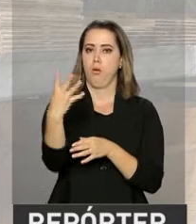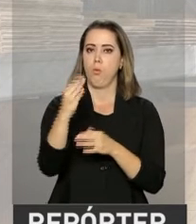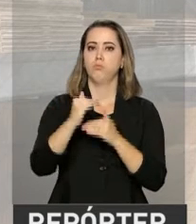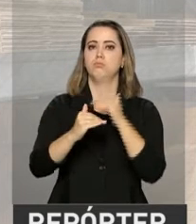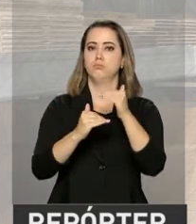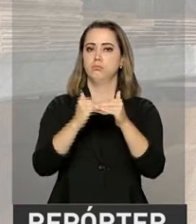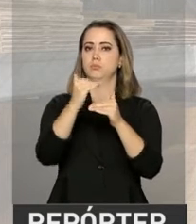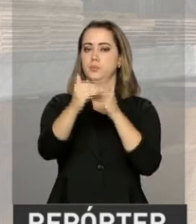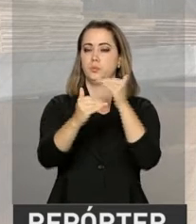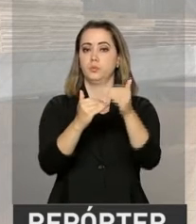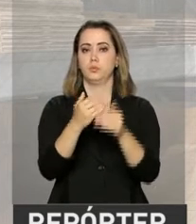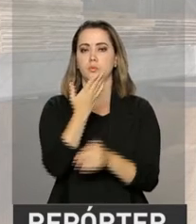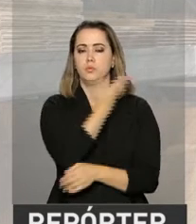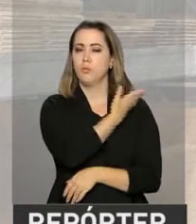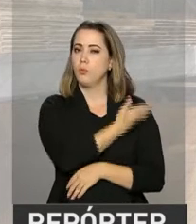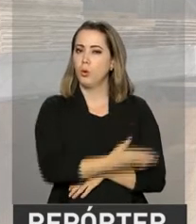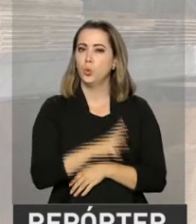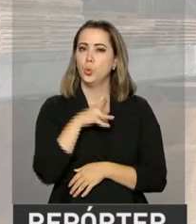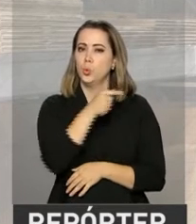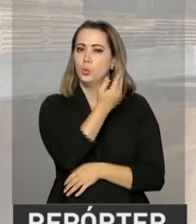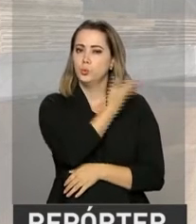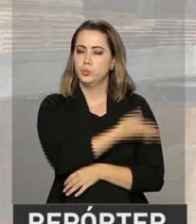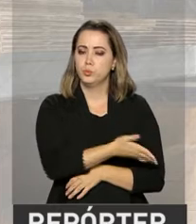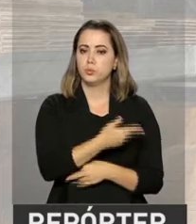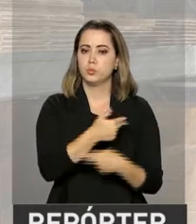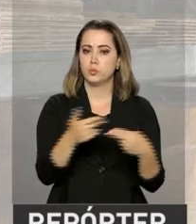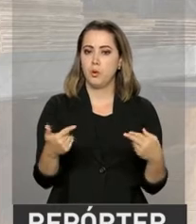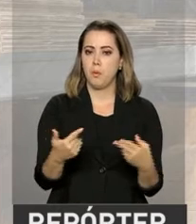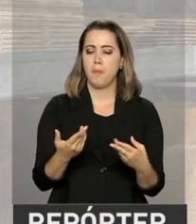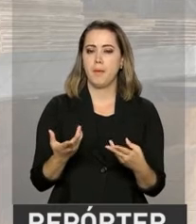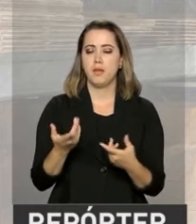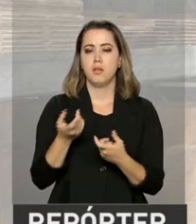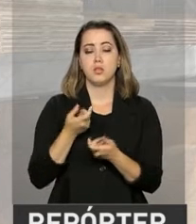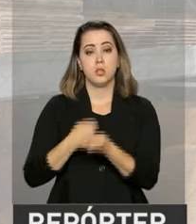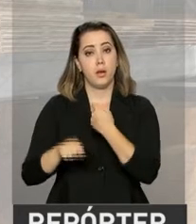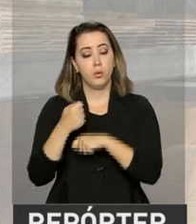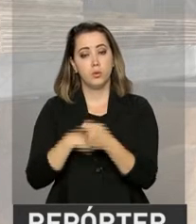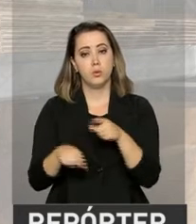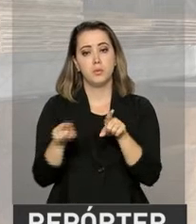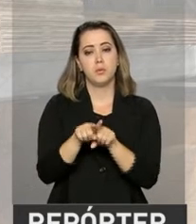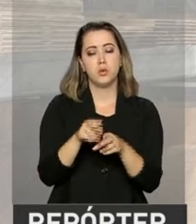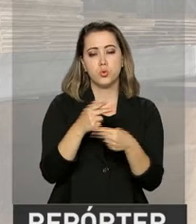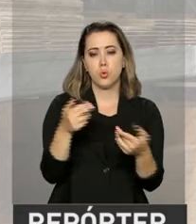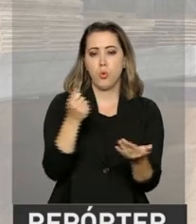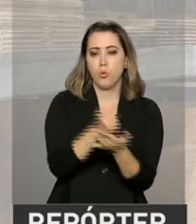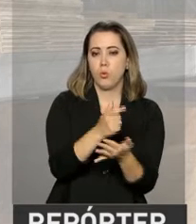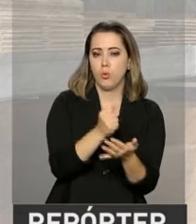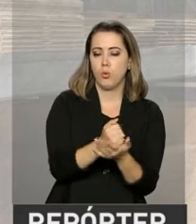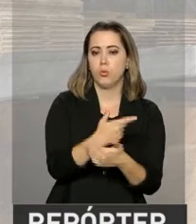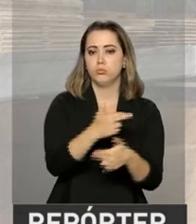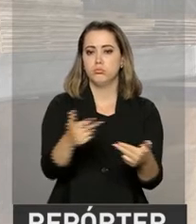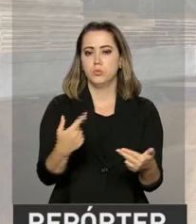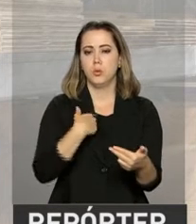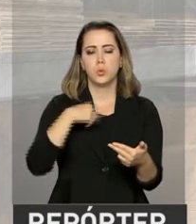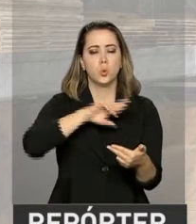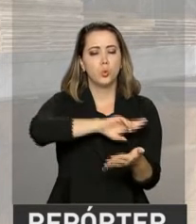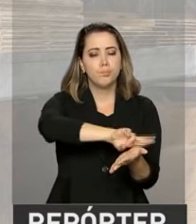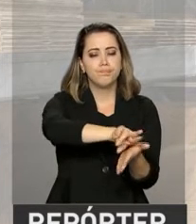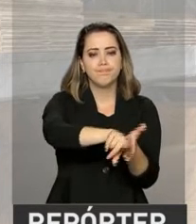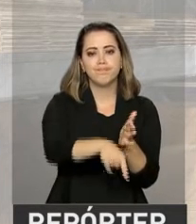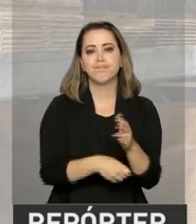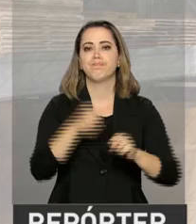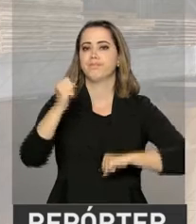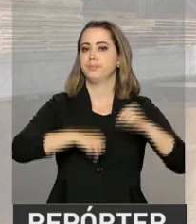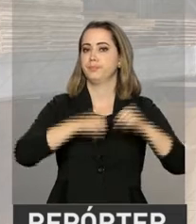avaliadas que são os bens de capital bens de consumo bens intermediários indústria geral a